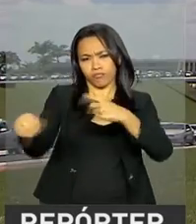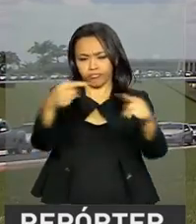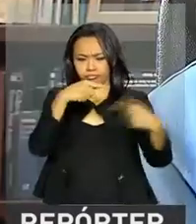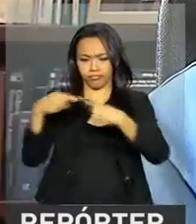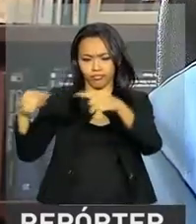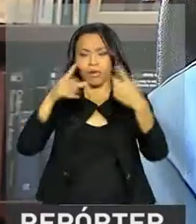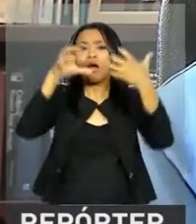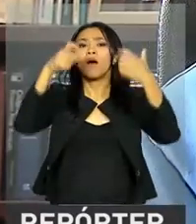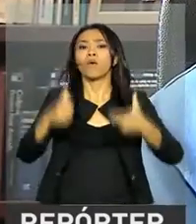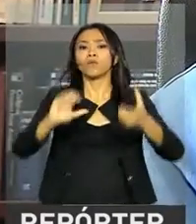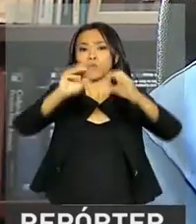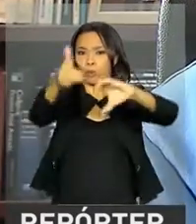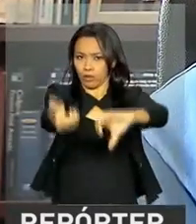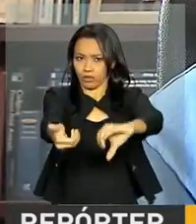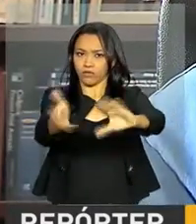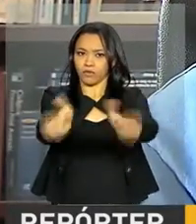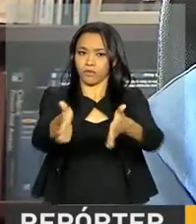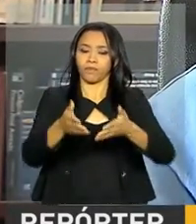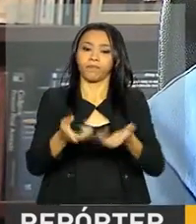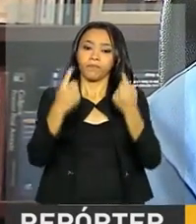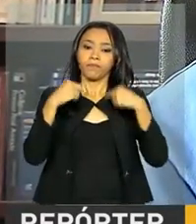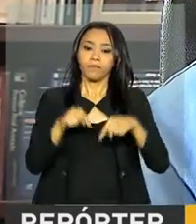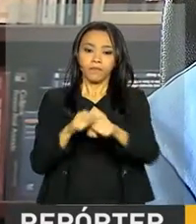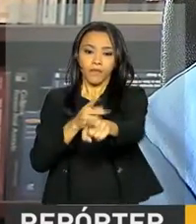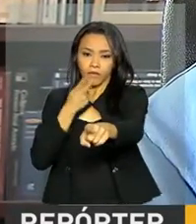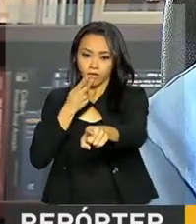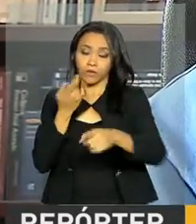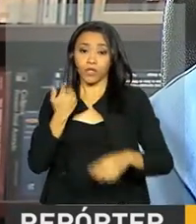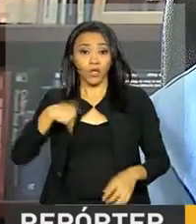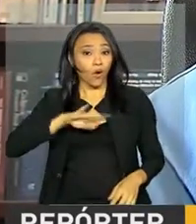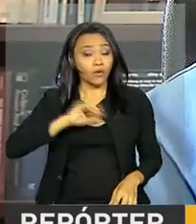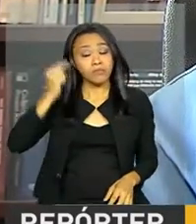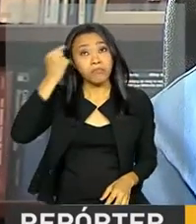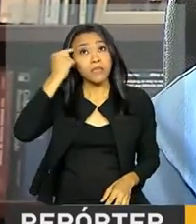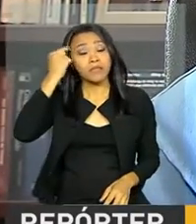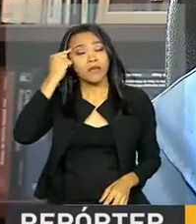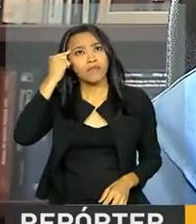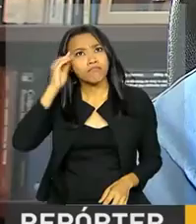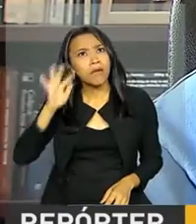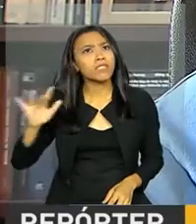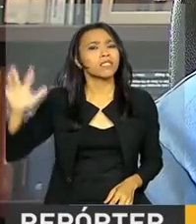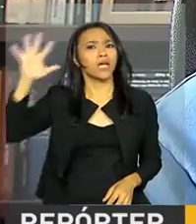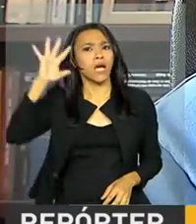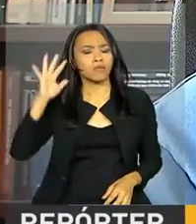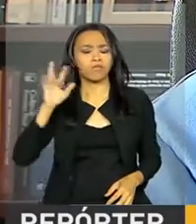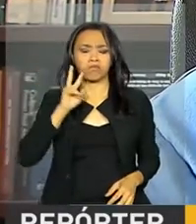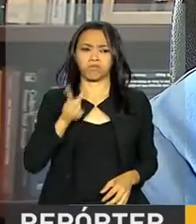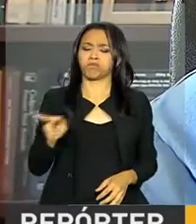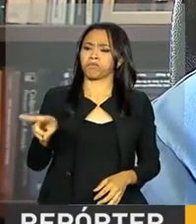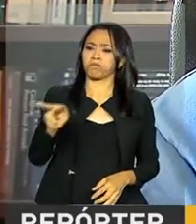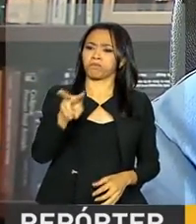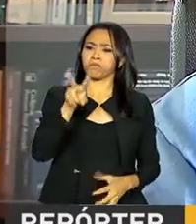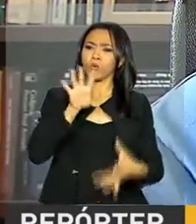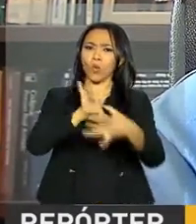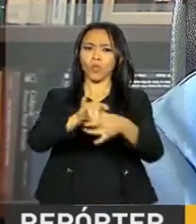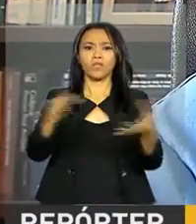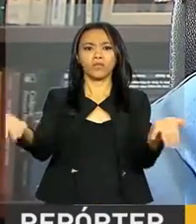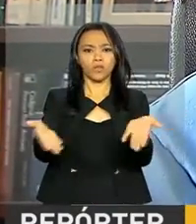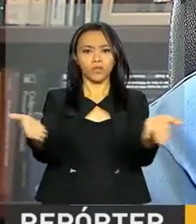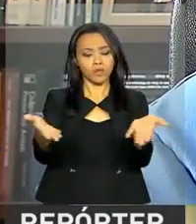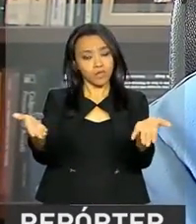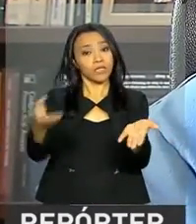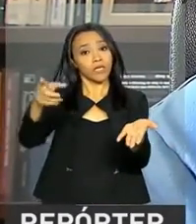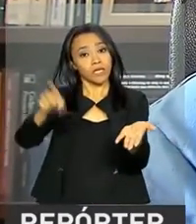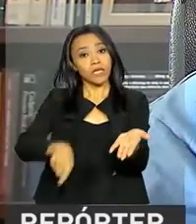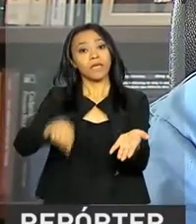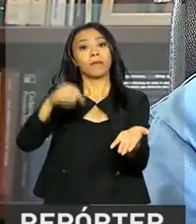Congresso. Nós não podemos imaginar que no contexto que nós vivenciamos e diante da